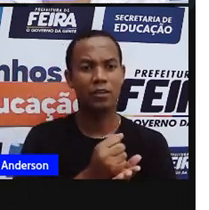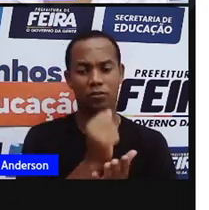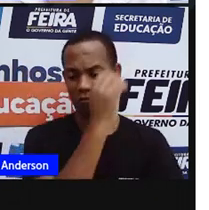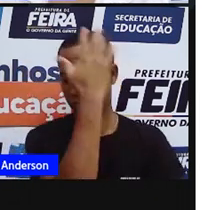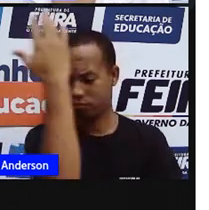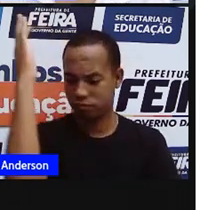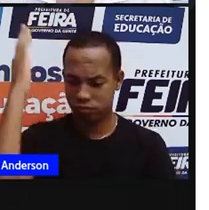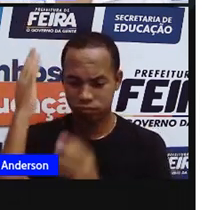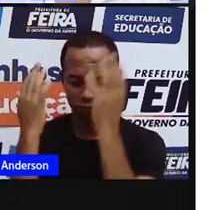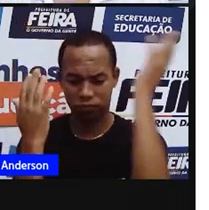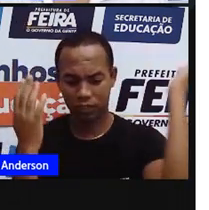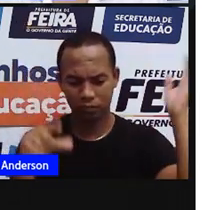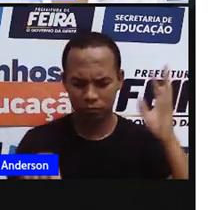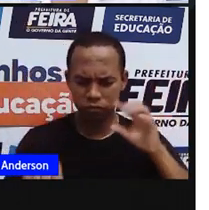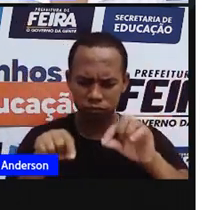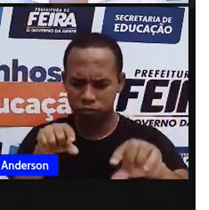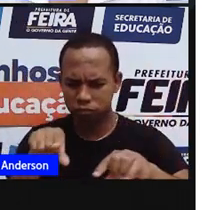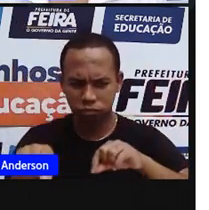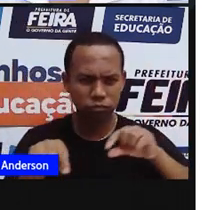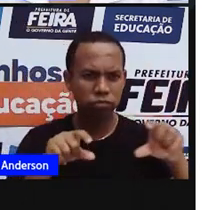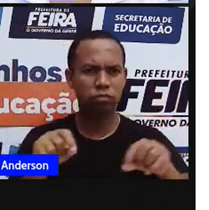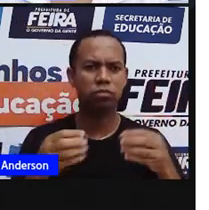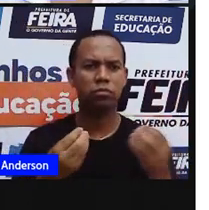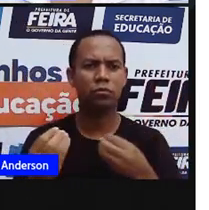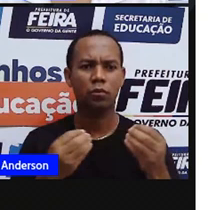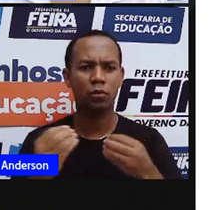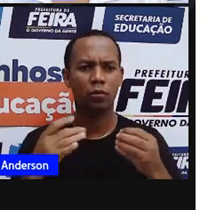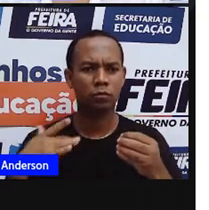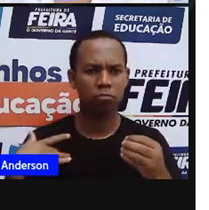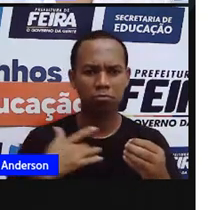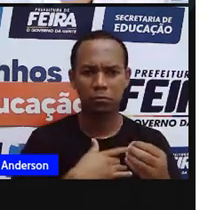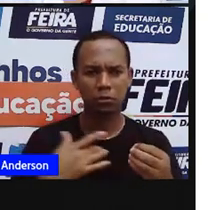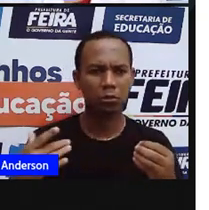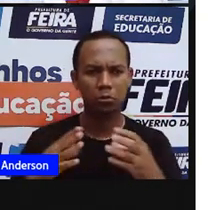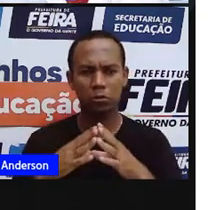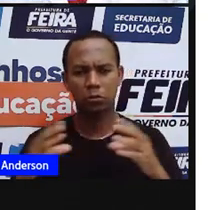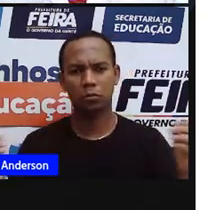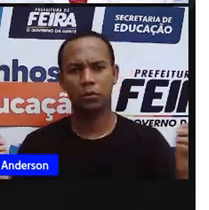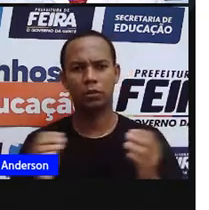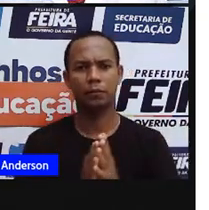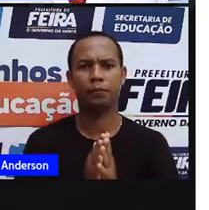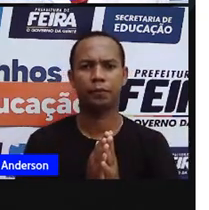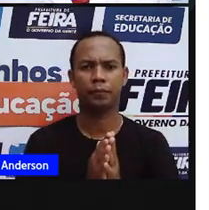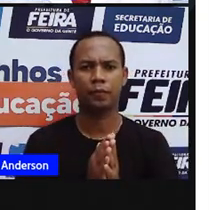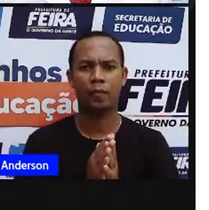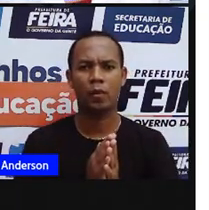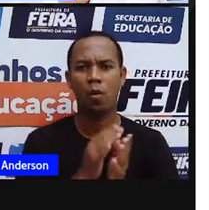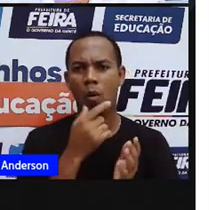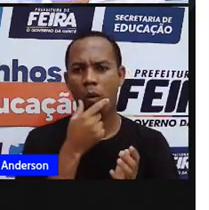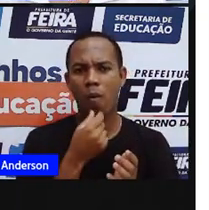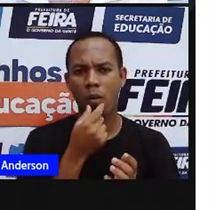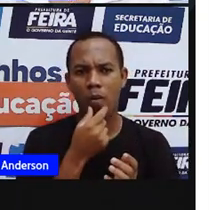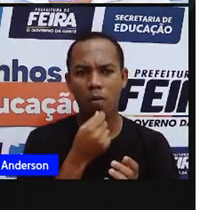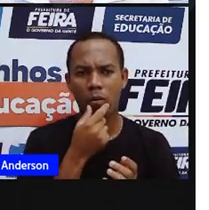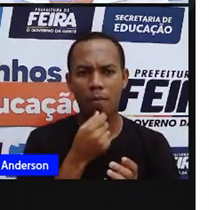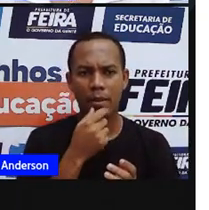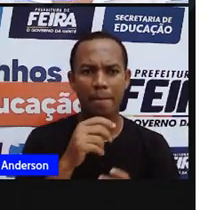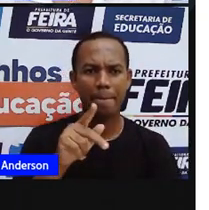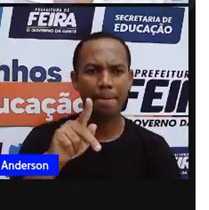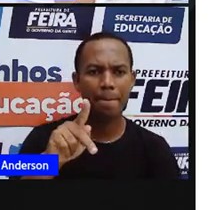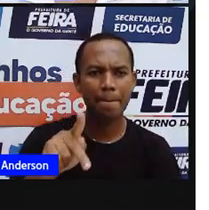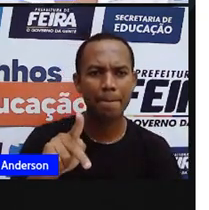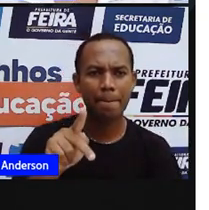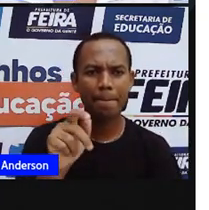ajudam aí na cura dos indígenas. Bom, o pajé é uma figura de extrema